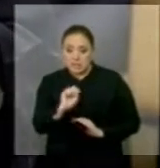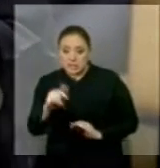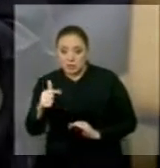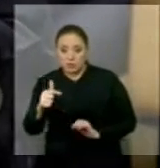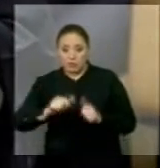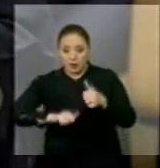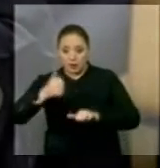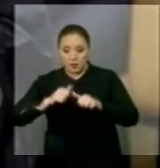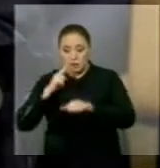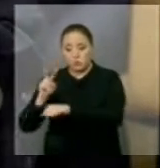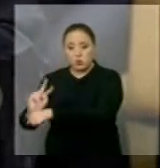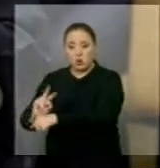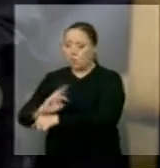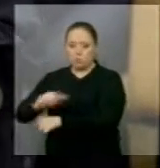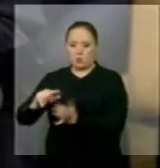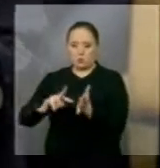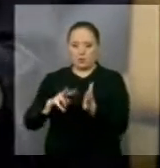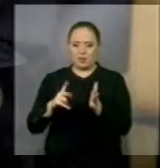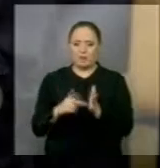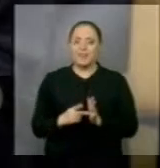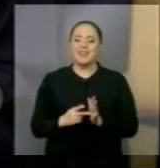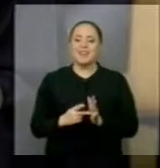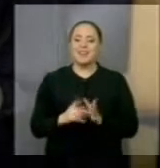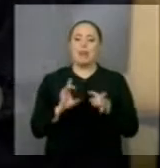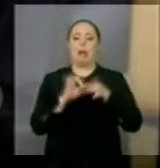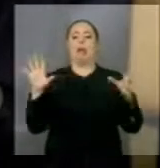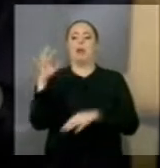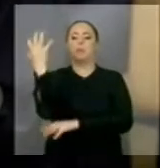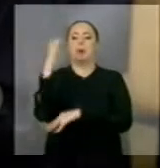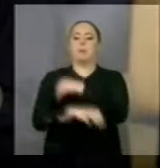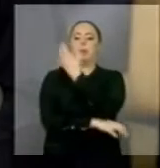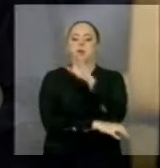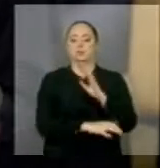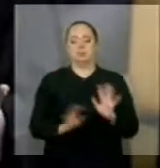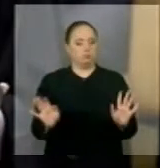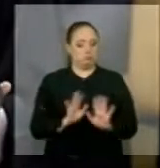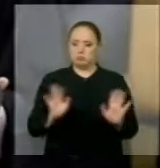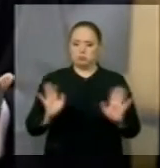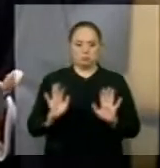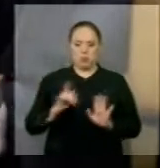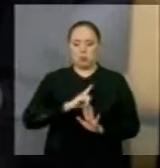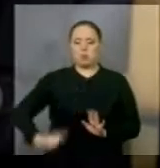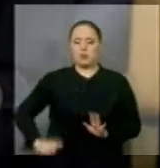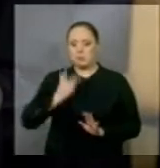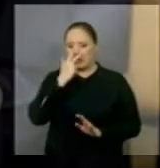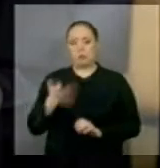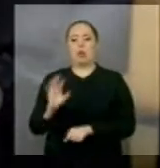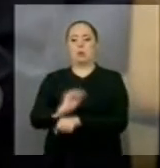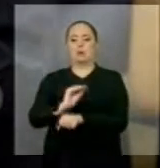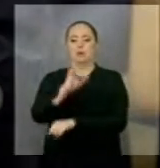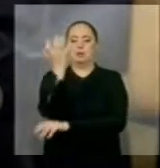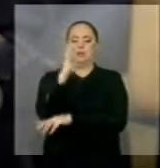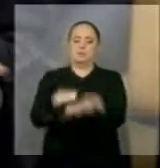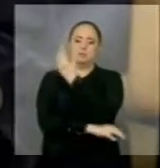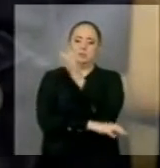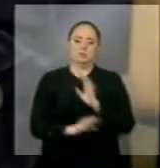nesse momento não de forma alguma impõe ou quer dizer que o Estado esteja aí abrindo mão da sua competência ou